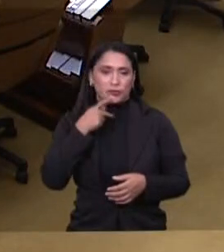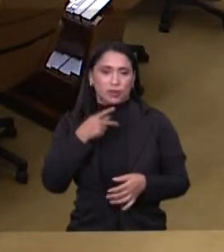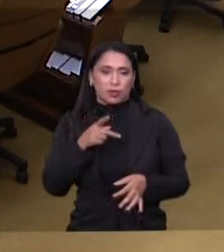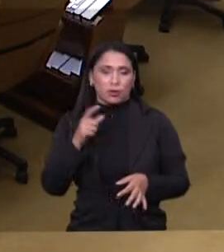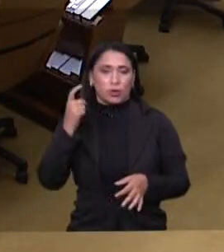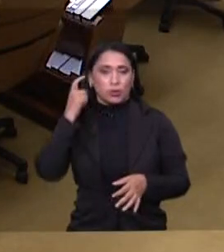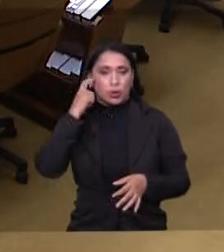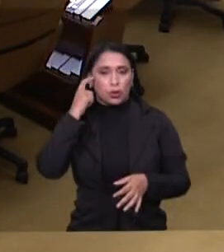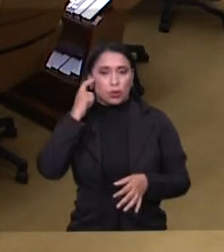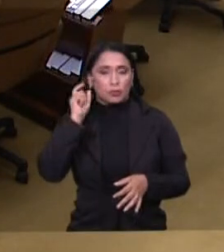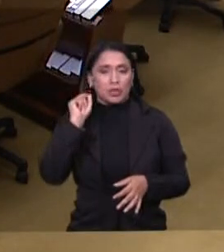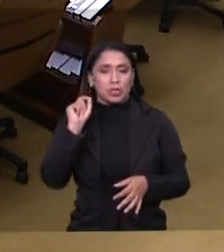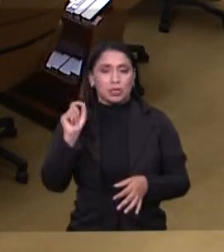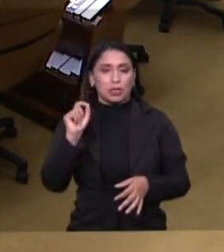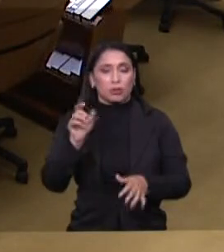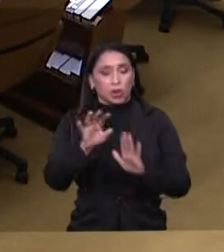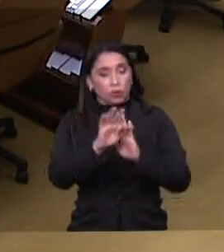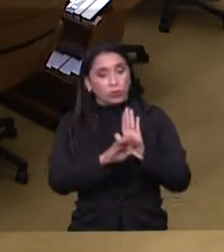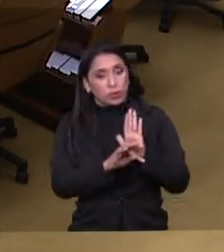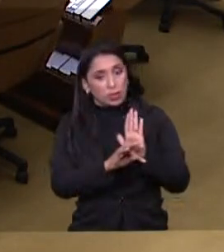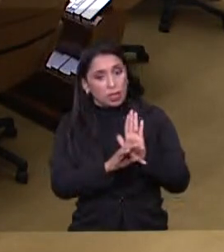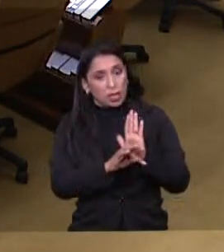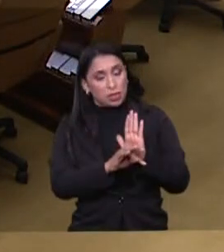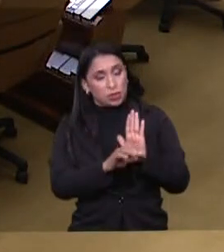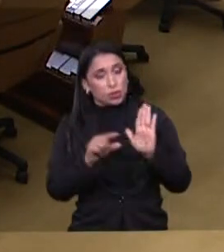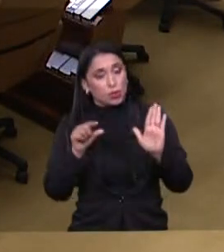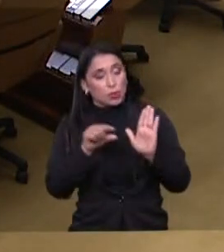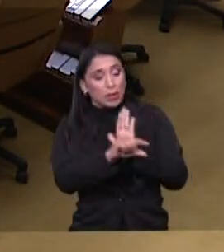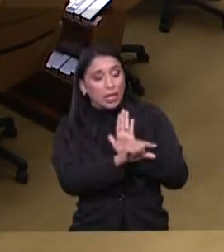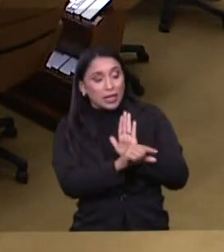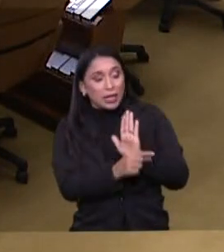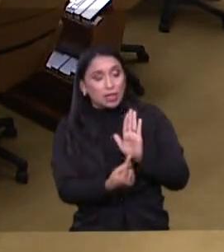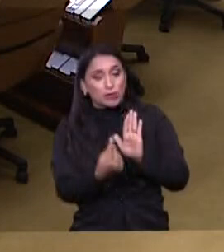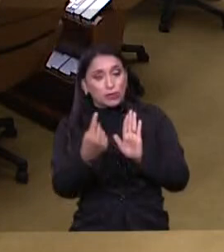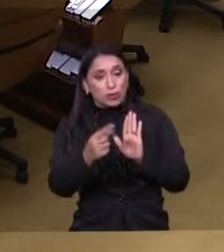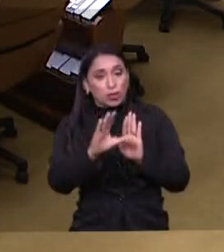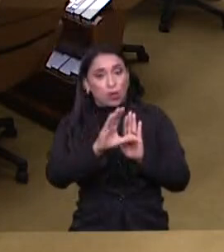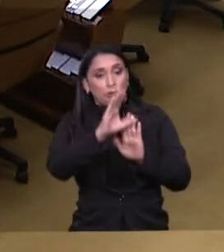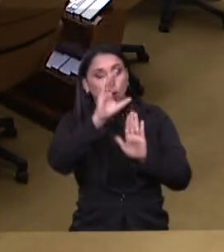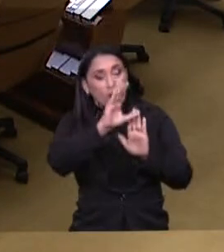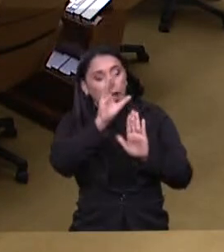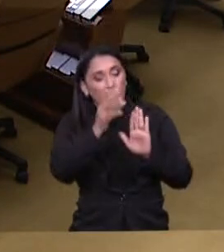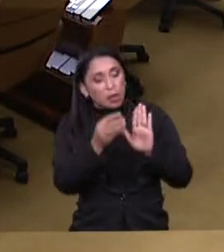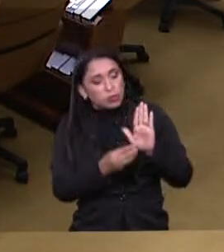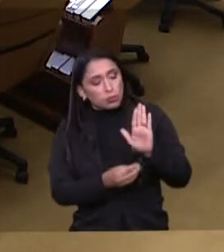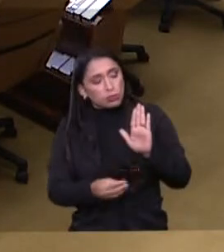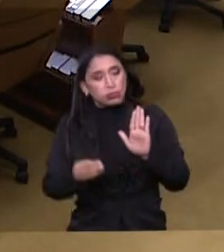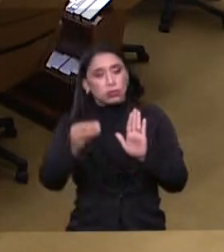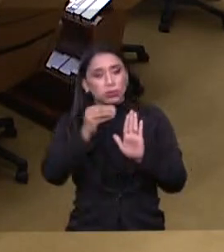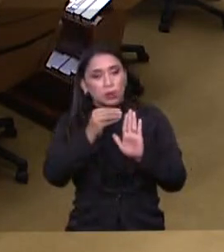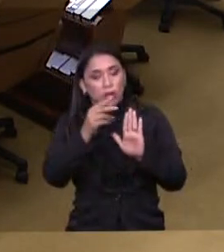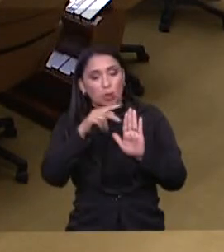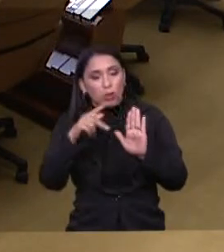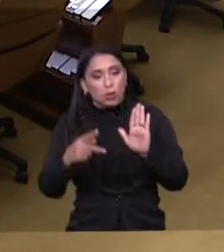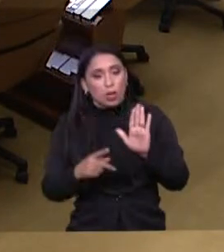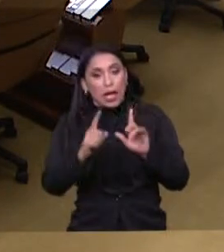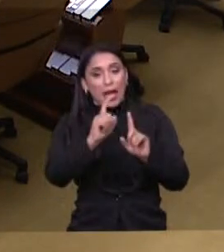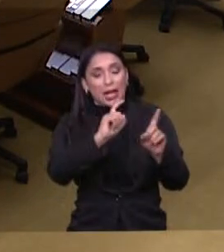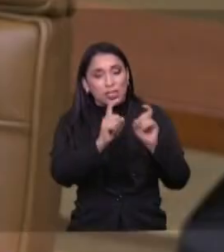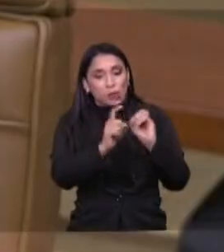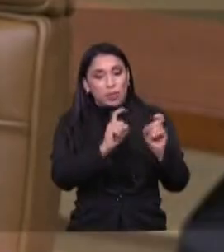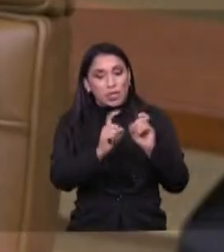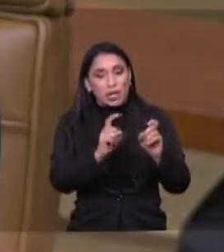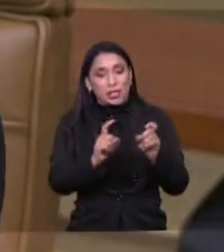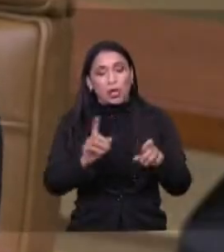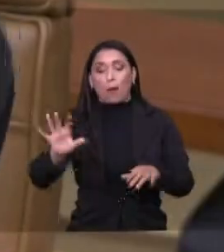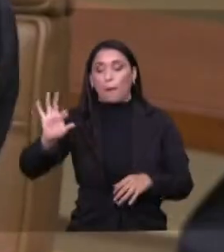Não, voltado, o parágrafo único disciplina o caput, voltado para a administração, para a